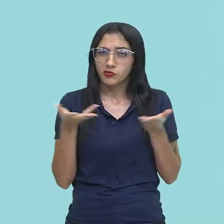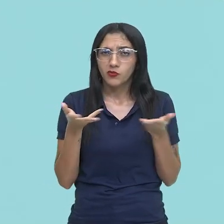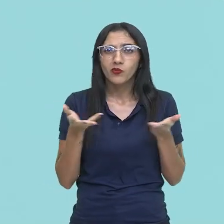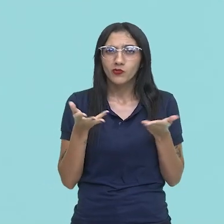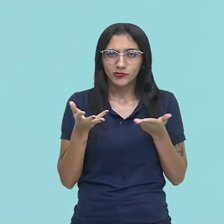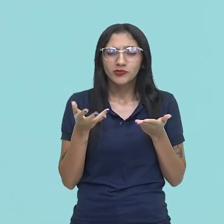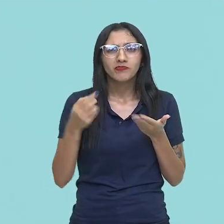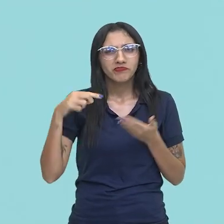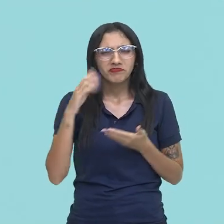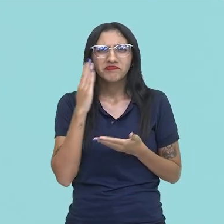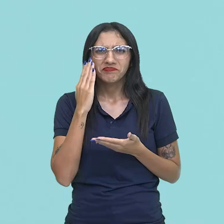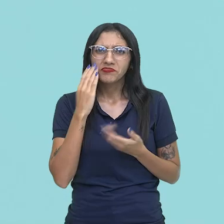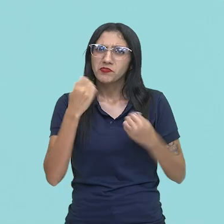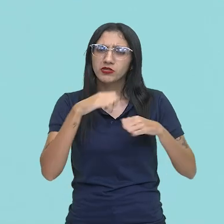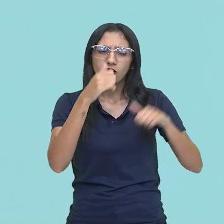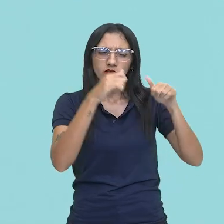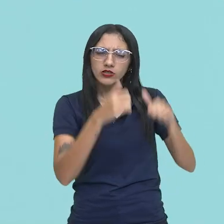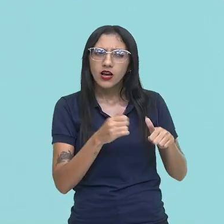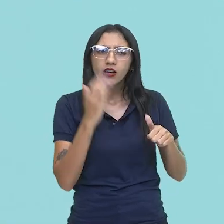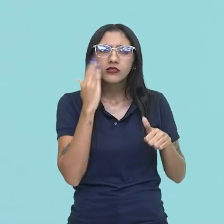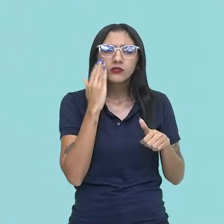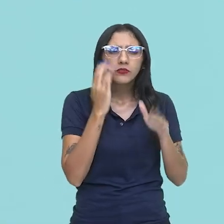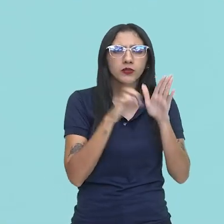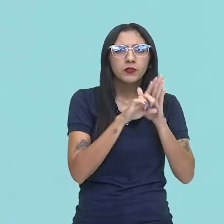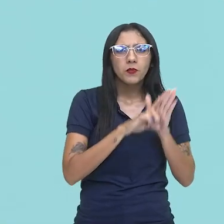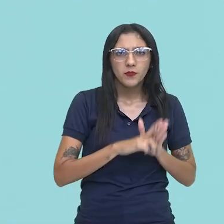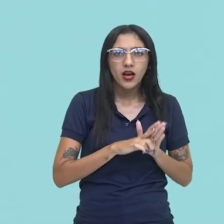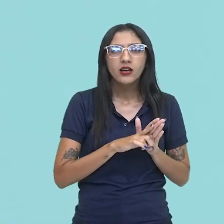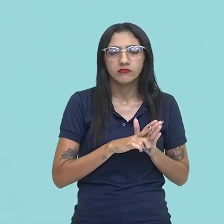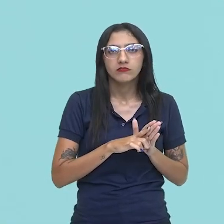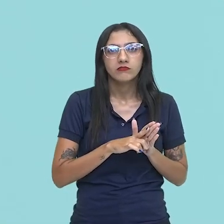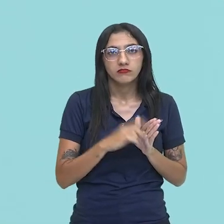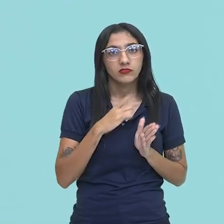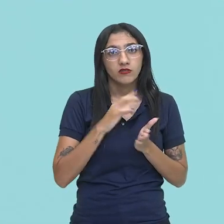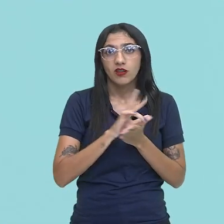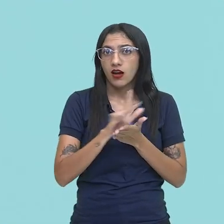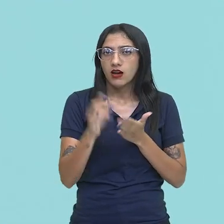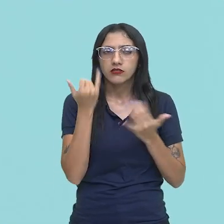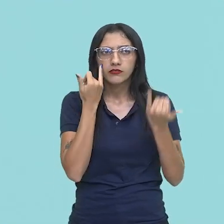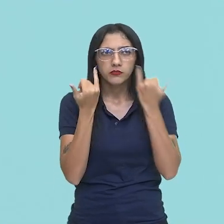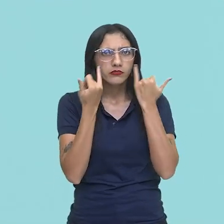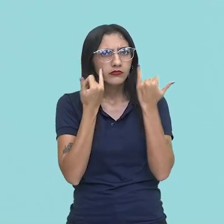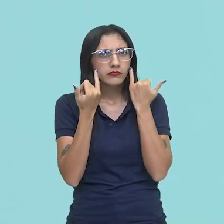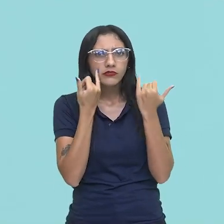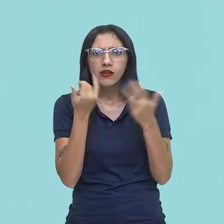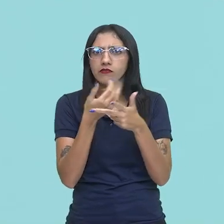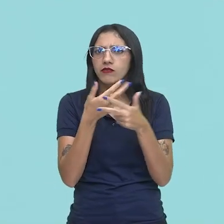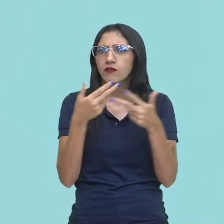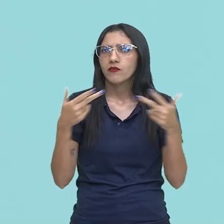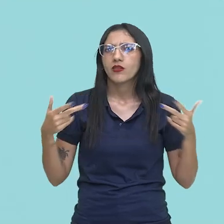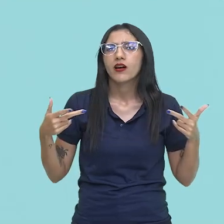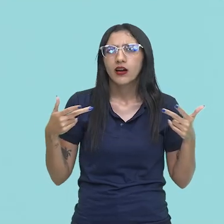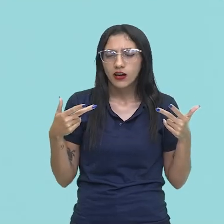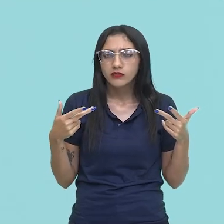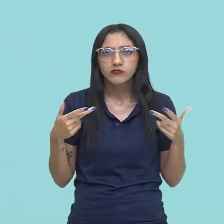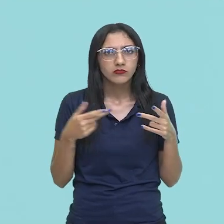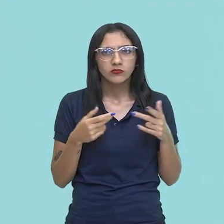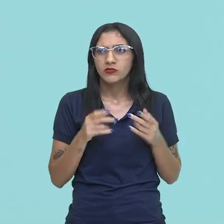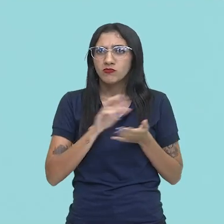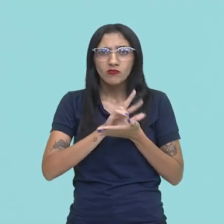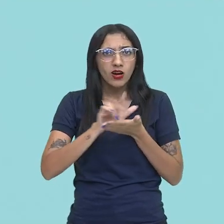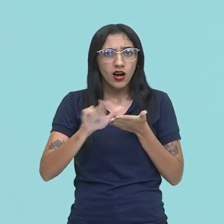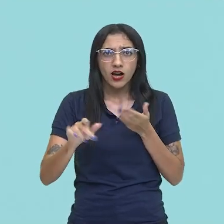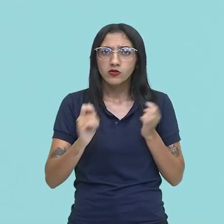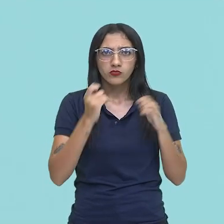atuais, você verificar, porque existem várias notícias, é muito amplo, né? Todos os lugares que